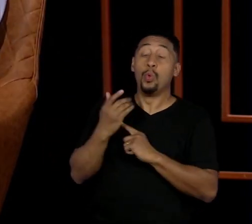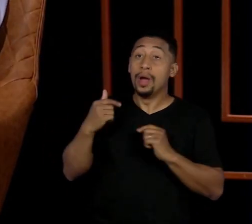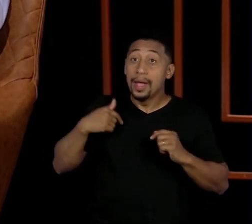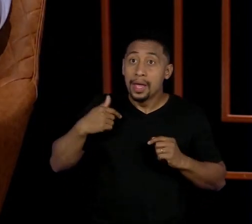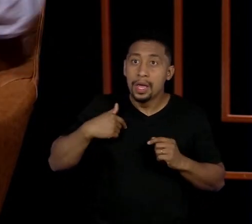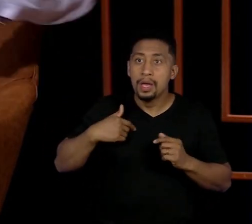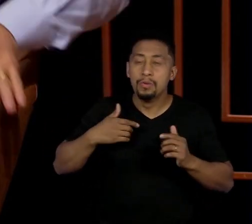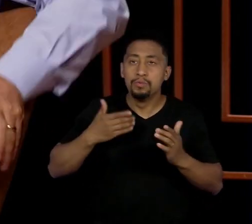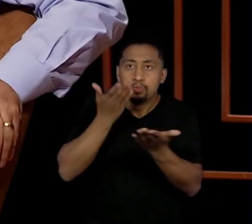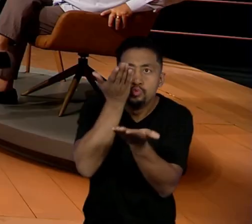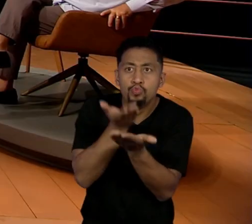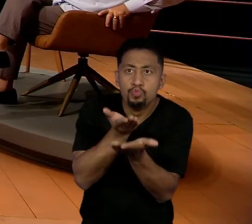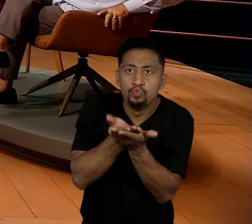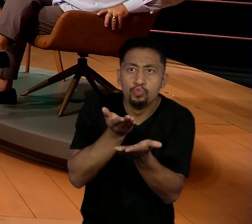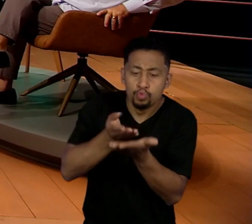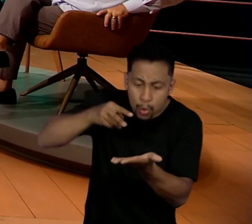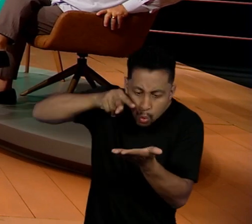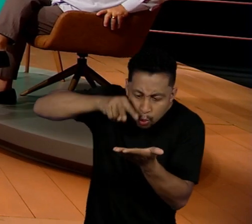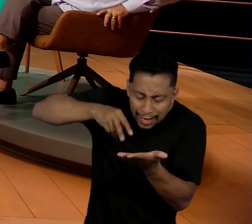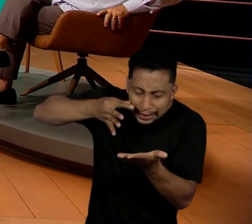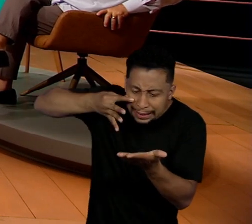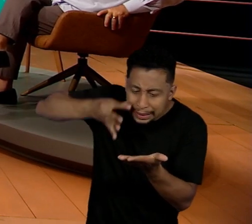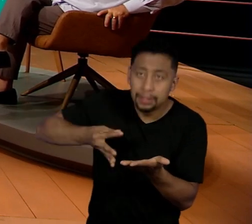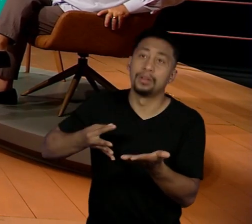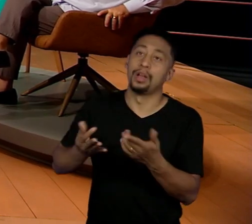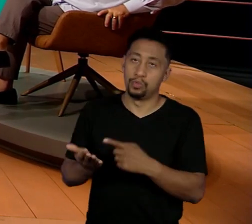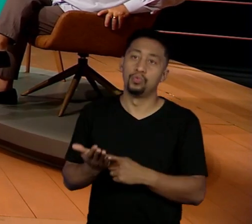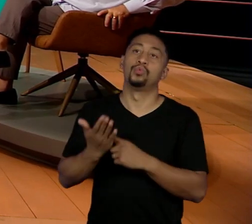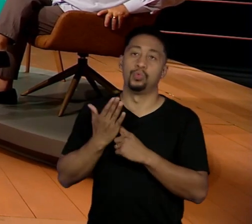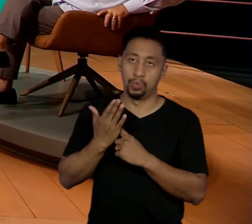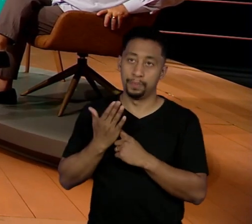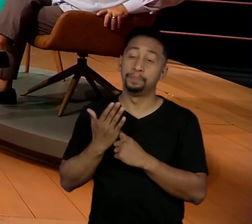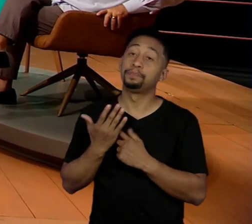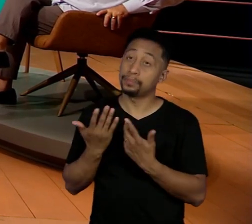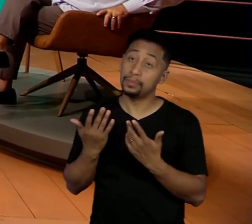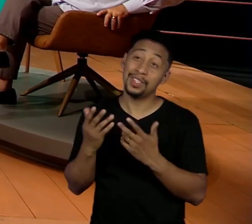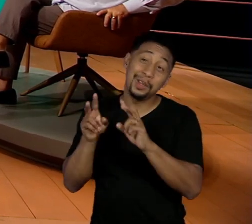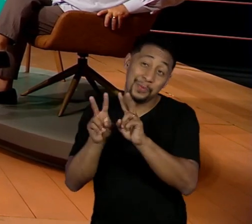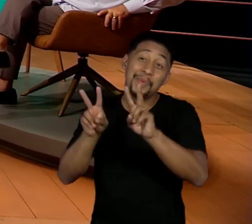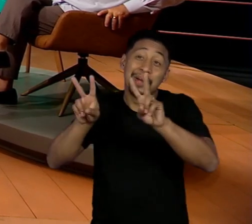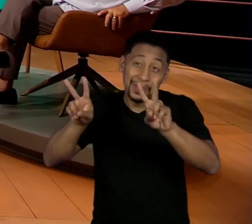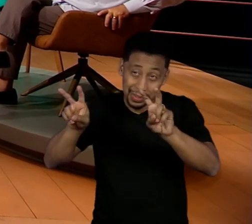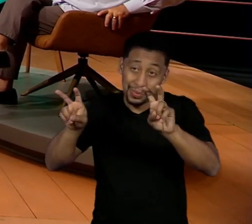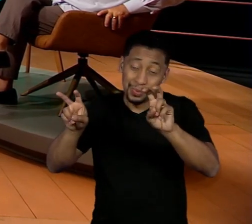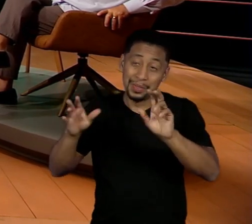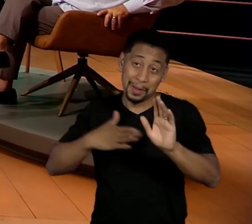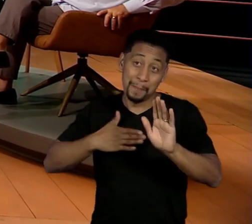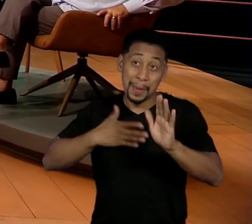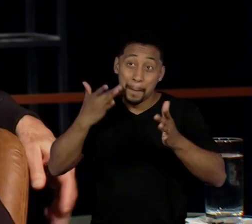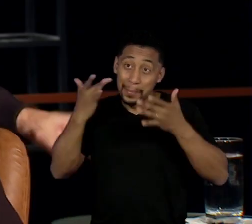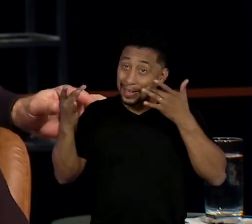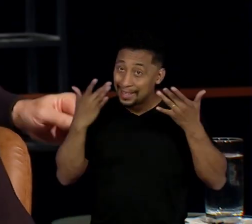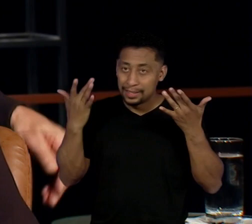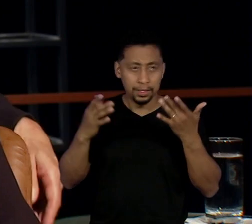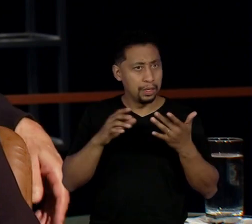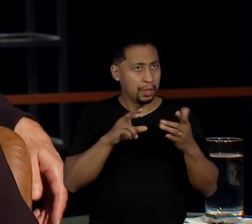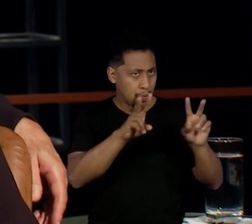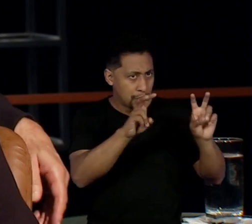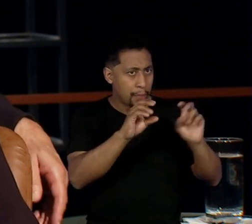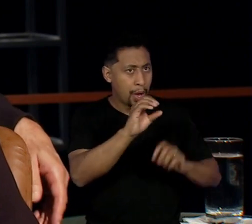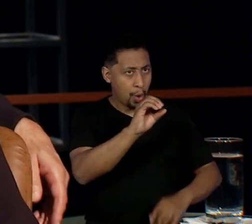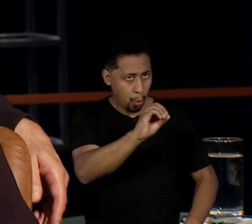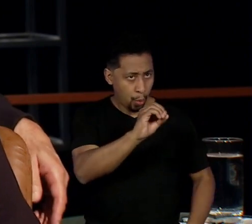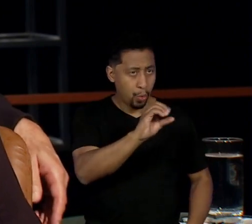Ficar atento. Também é um assunto da peça que eu estou fazendo. Sim. O caso, né? A gente vai